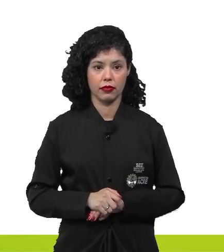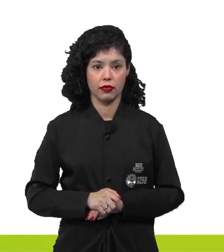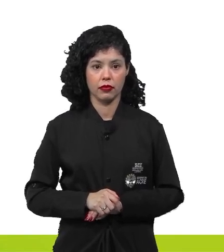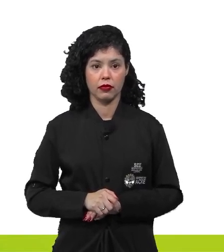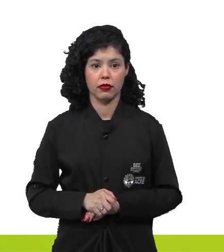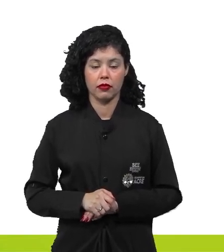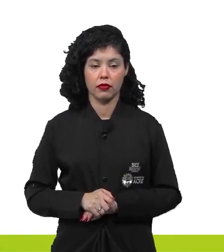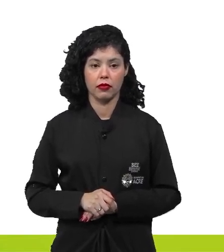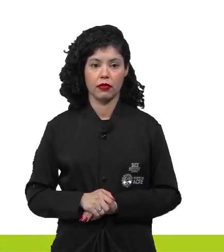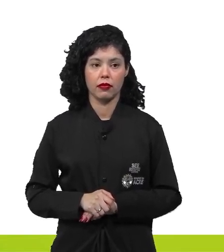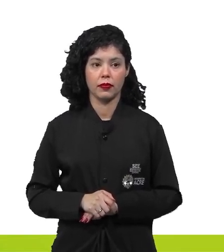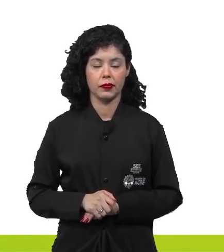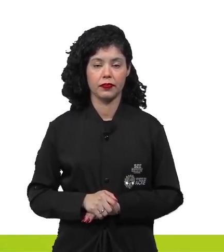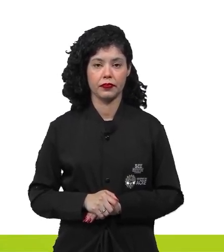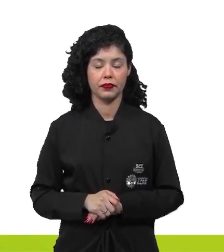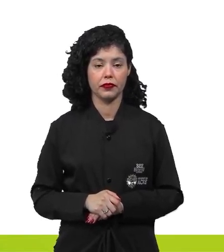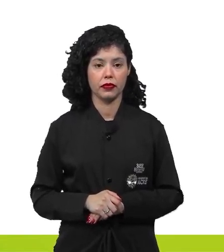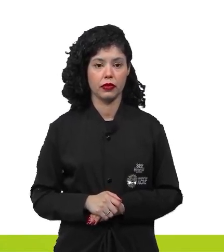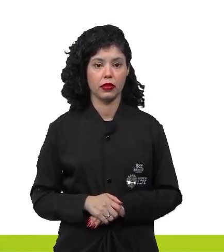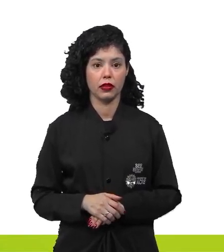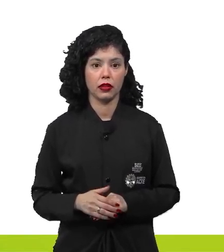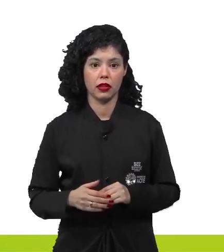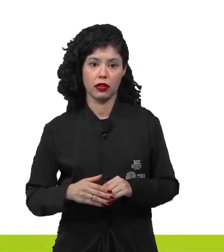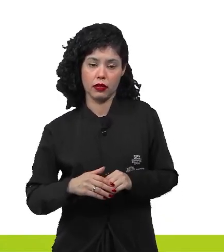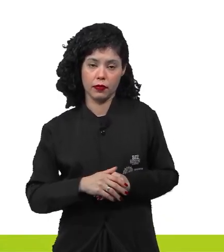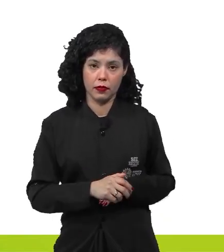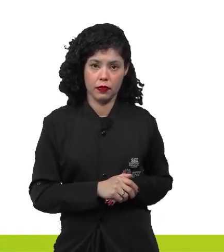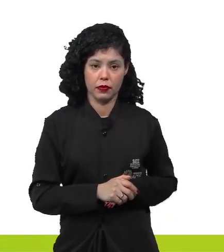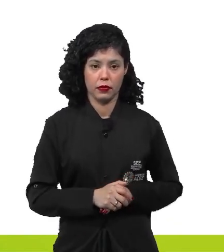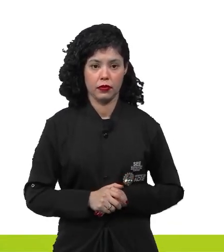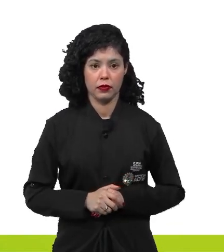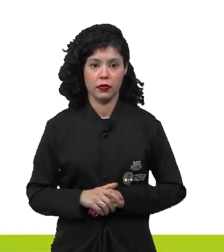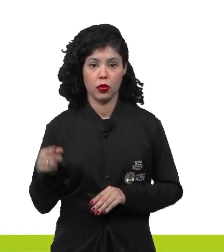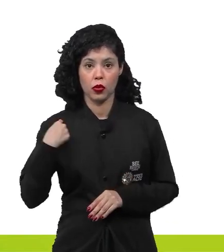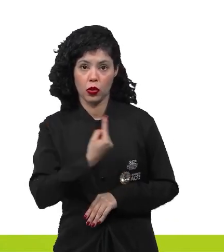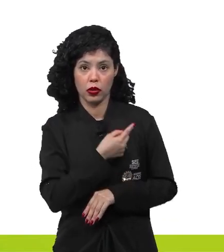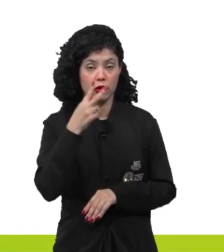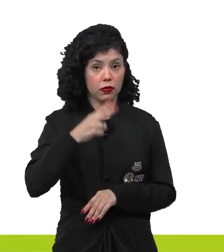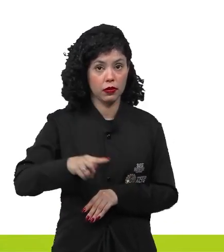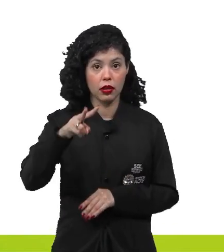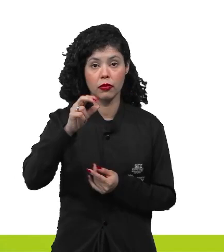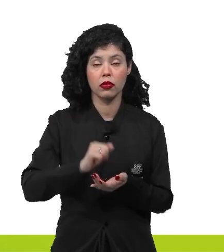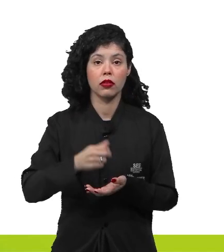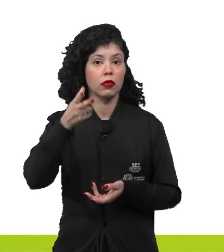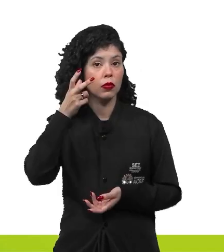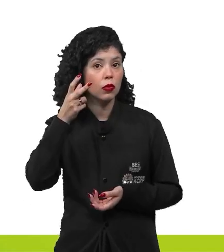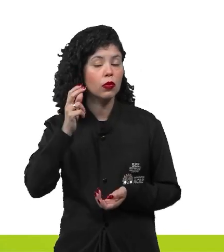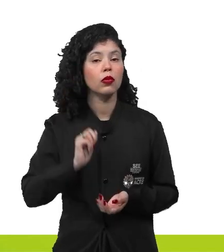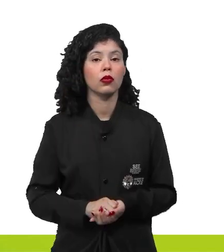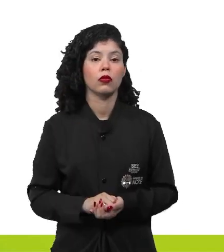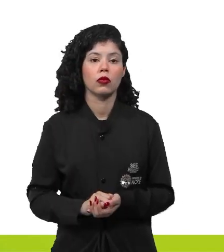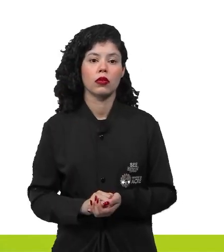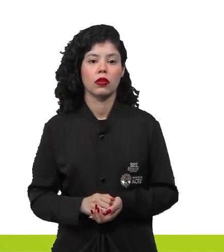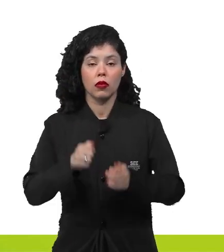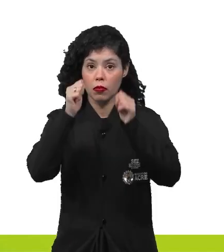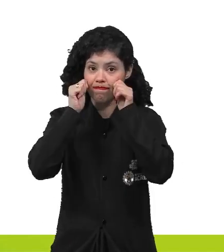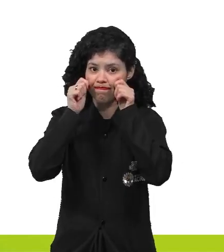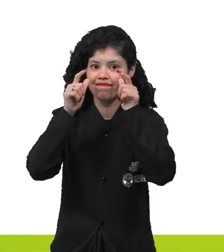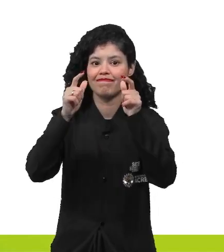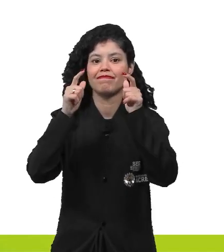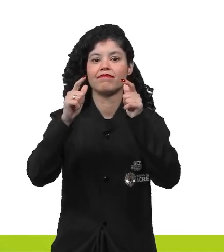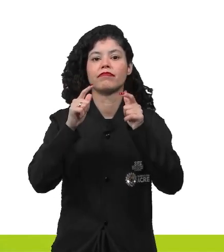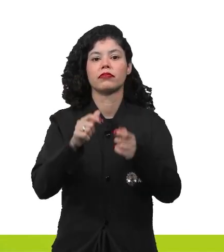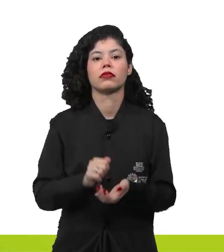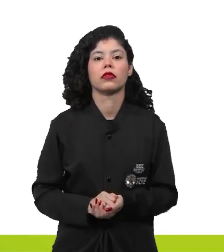stay tuned and we report. Don't be quiet. Nós vemos, nós ouvimos, nós ficamos atentos e